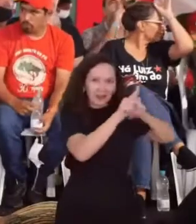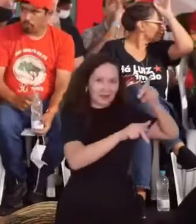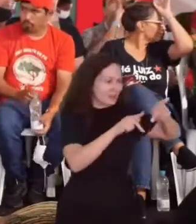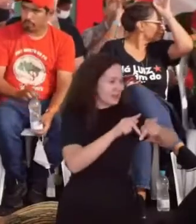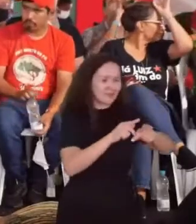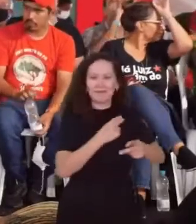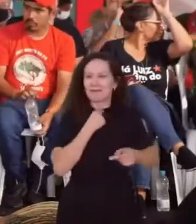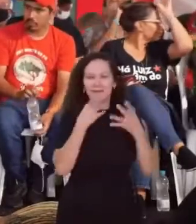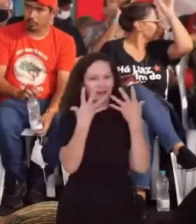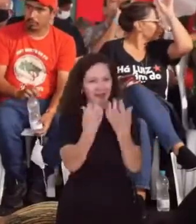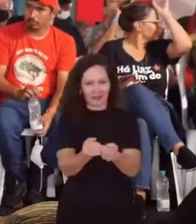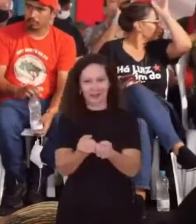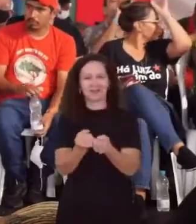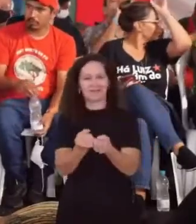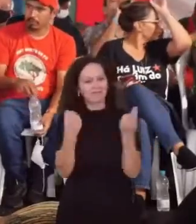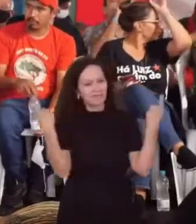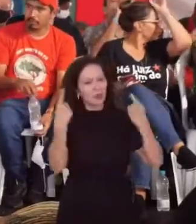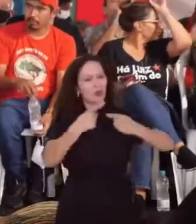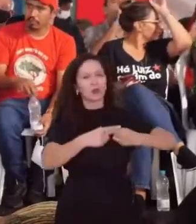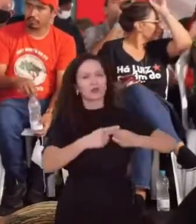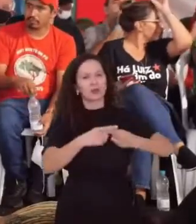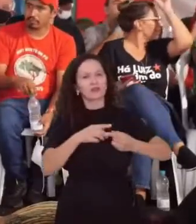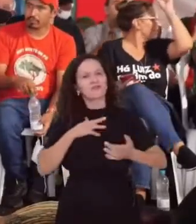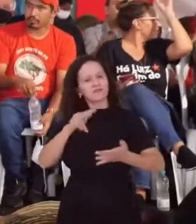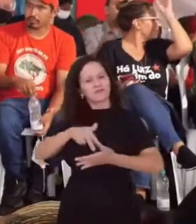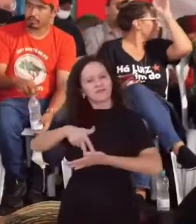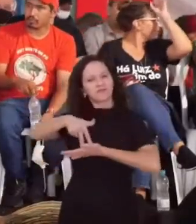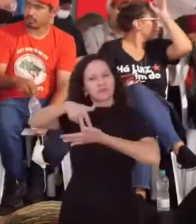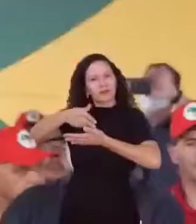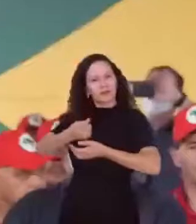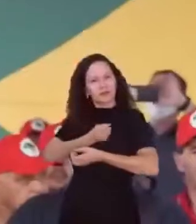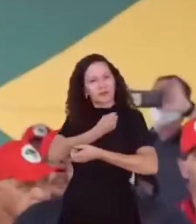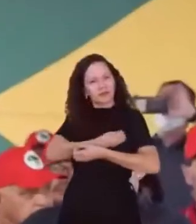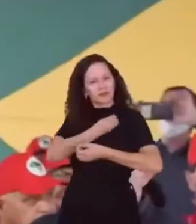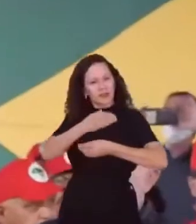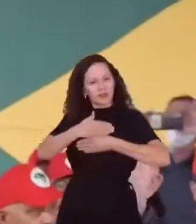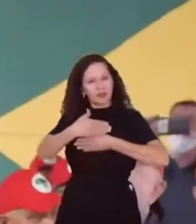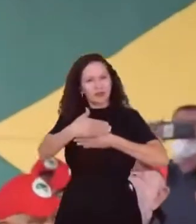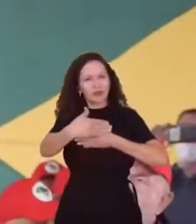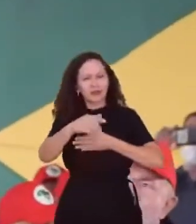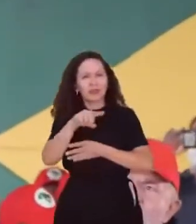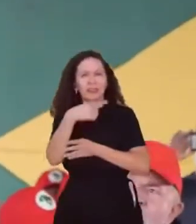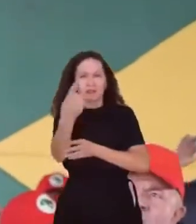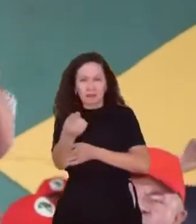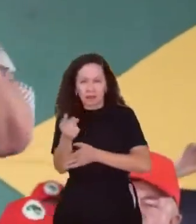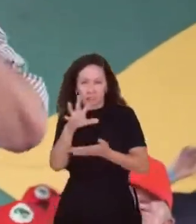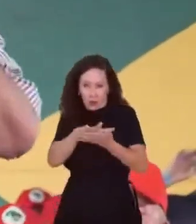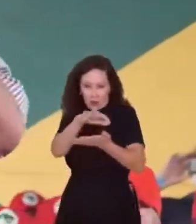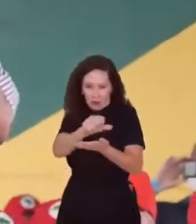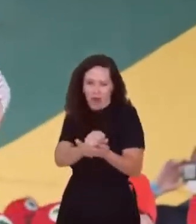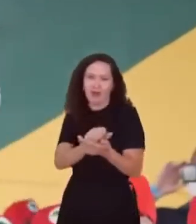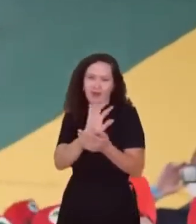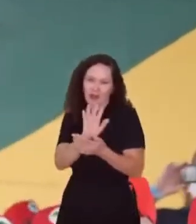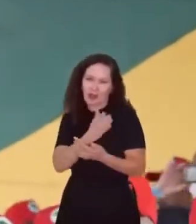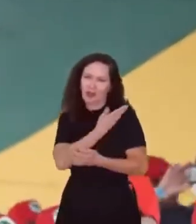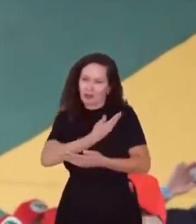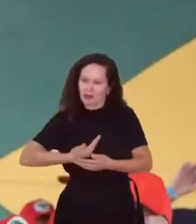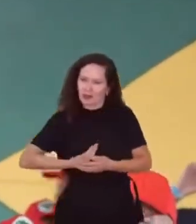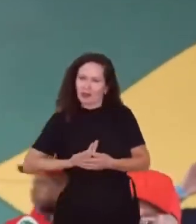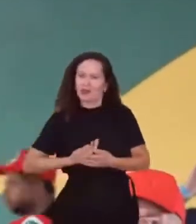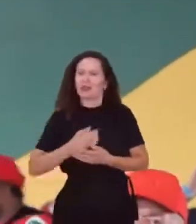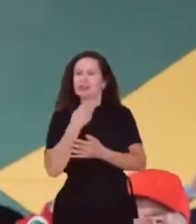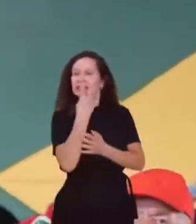venho nesta caminhada, depois de ter ocupado o governo por 3 vezes, o Senado por 2 vezes, alguns